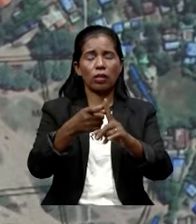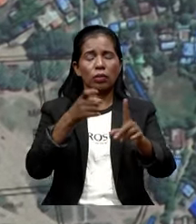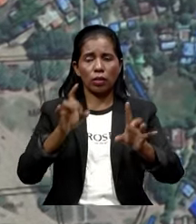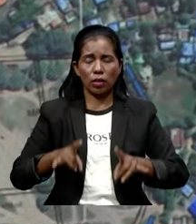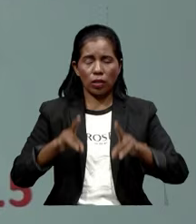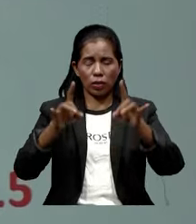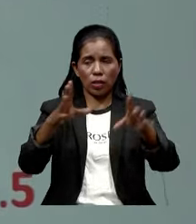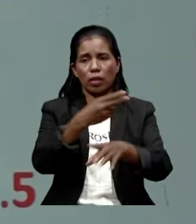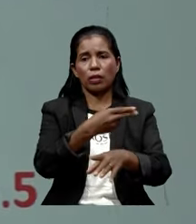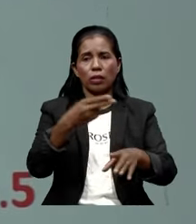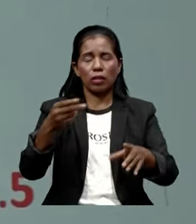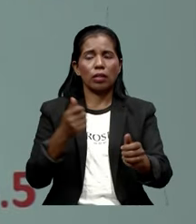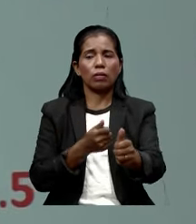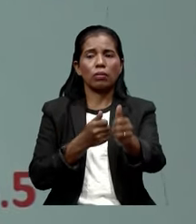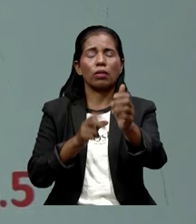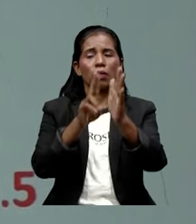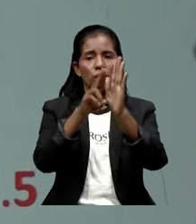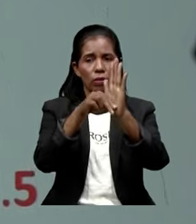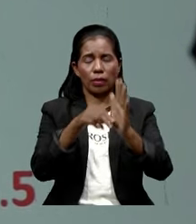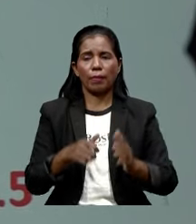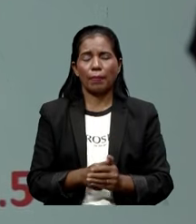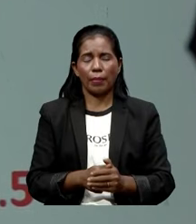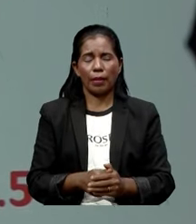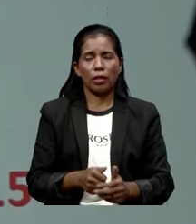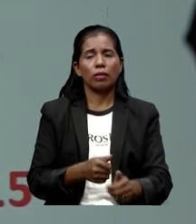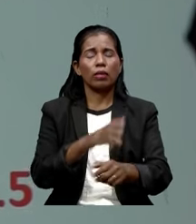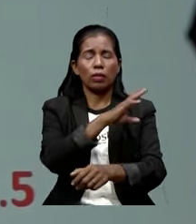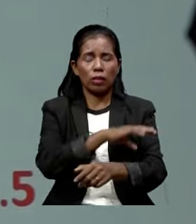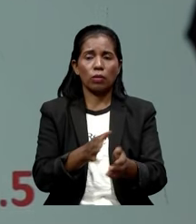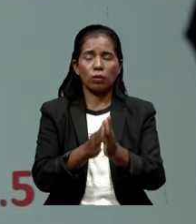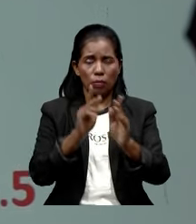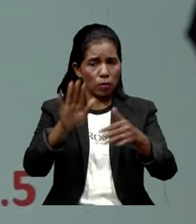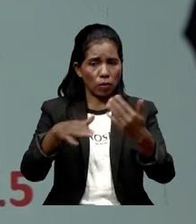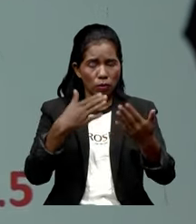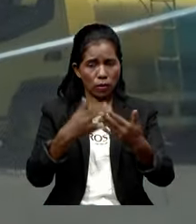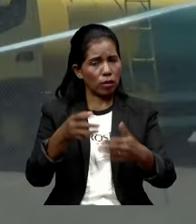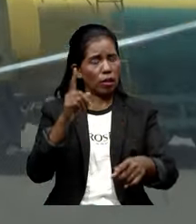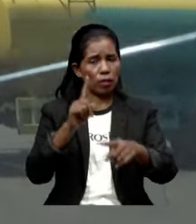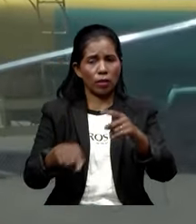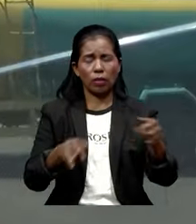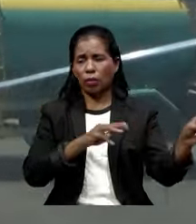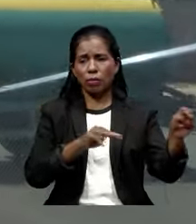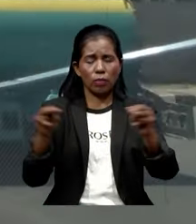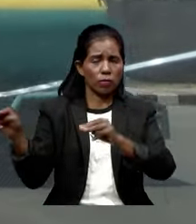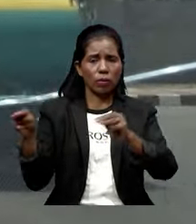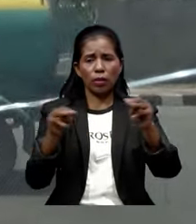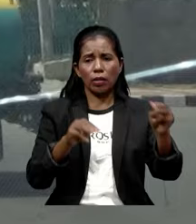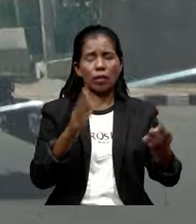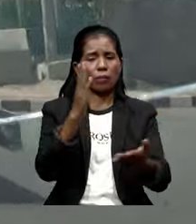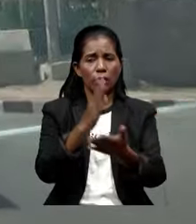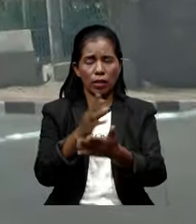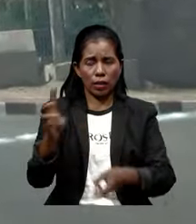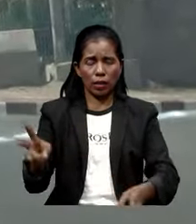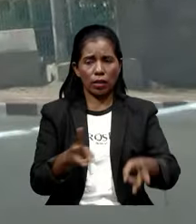Austrália e Indonésia, se está a tuir horas. Também é parte de segurança russo peregrino Sira roto a tulabele ralo movimento, não para ir a